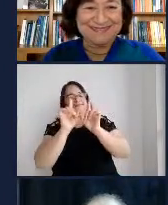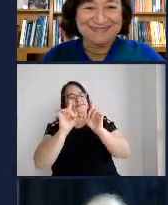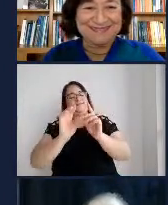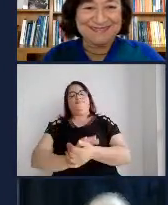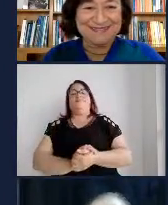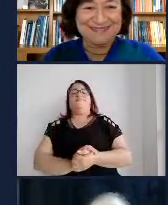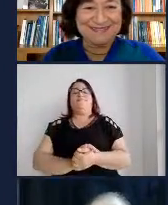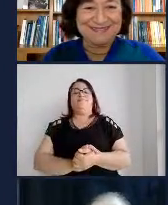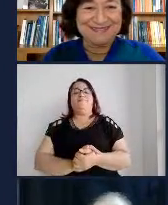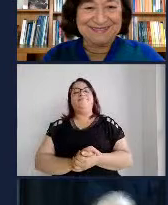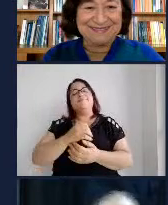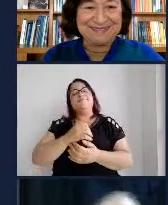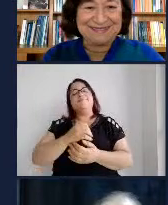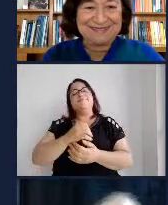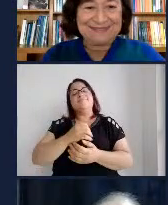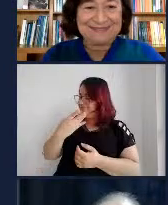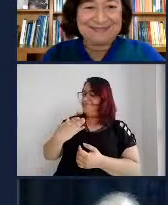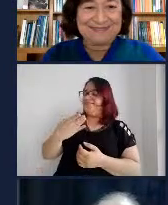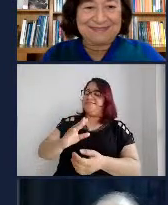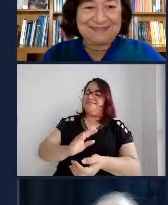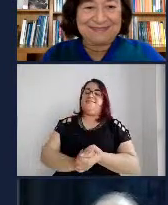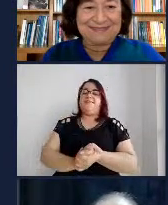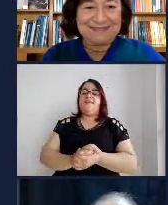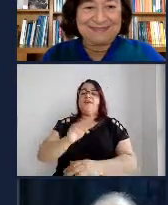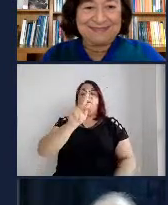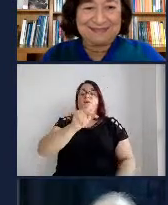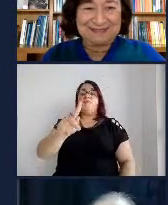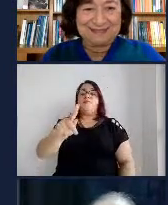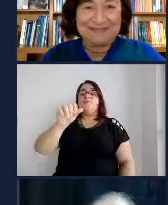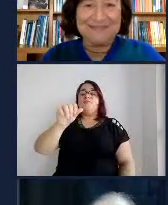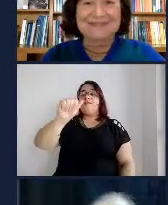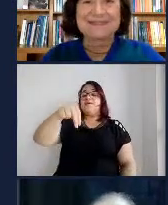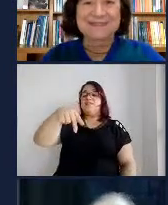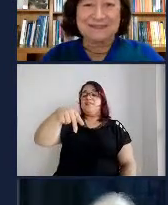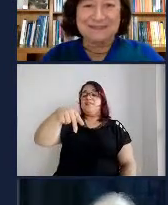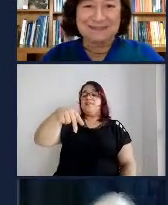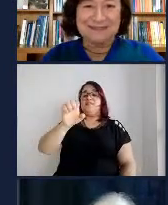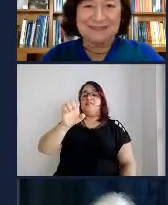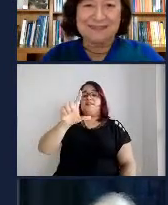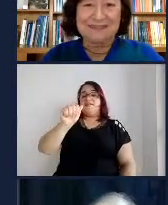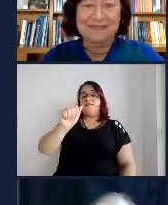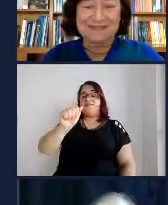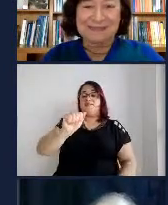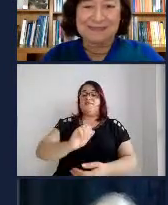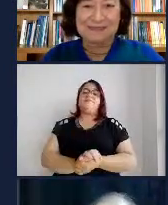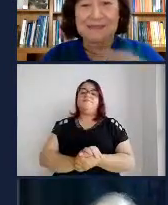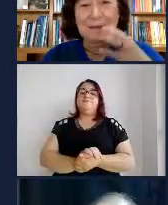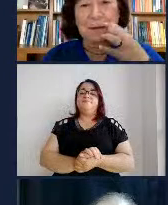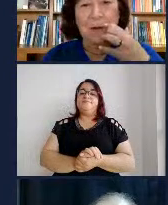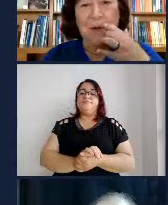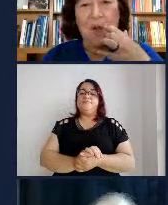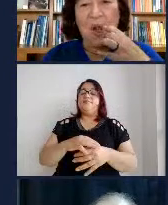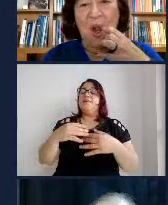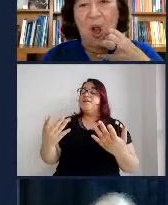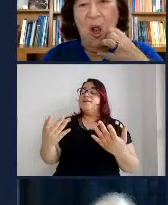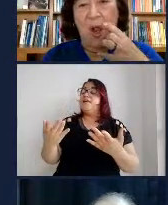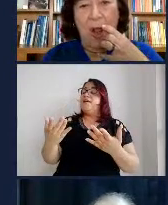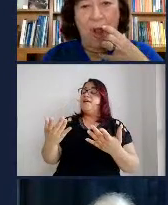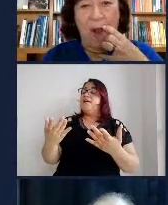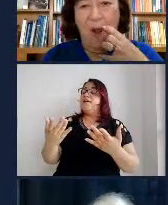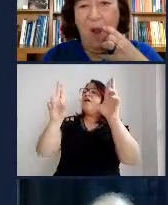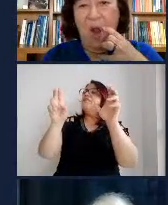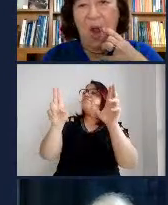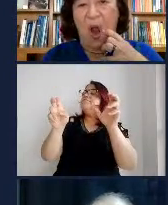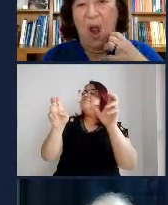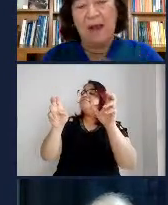Muito bem. Professora Ângela Maria Chuvas Nachold, que vai tratar,